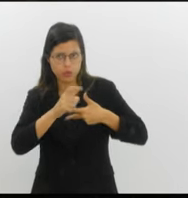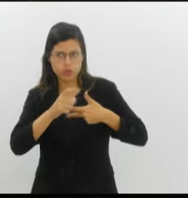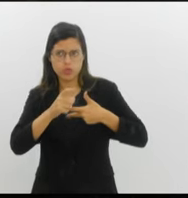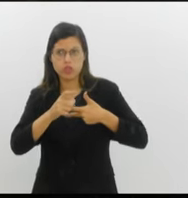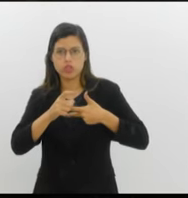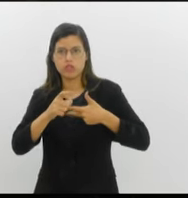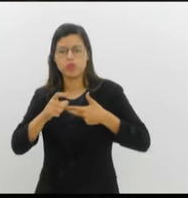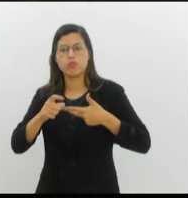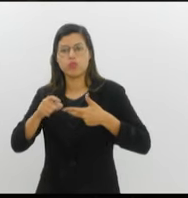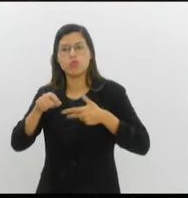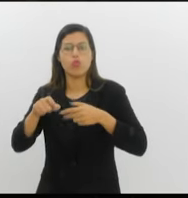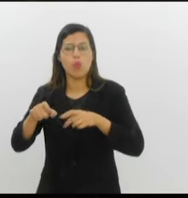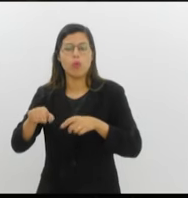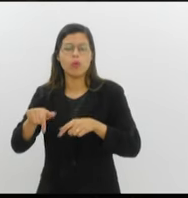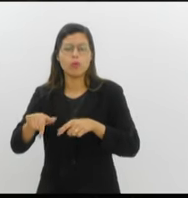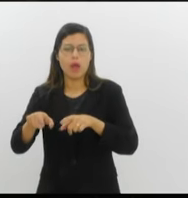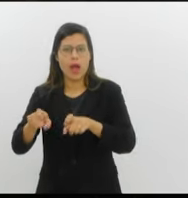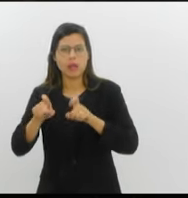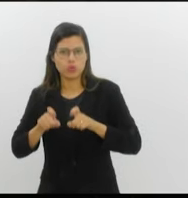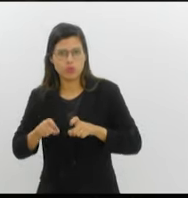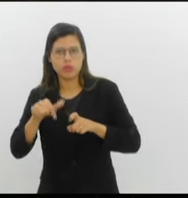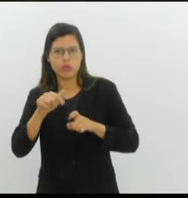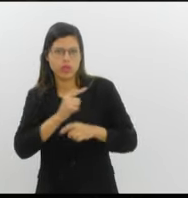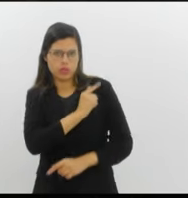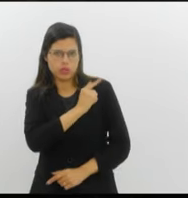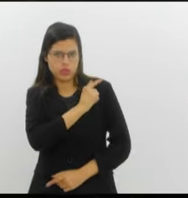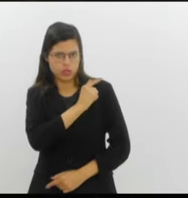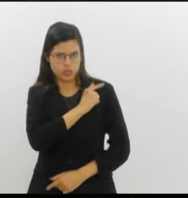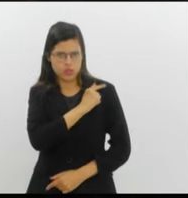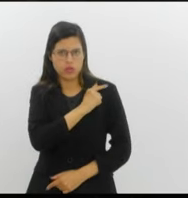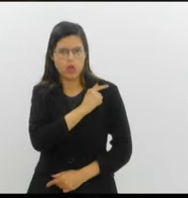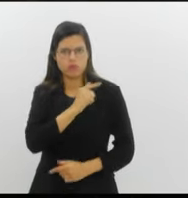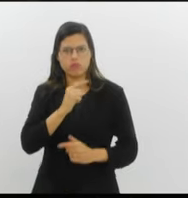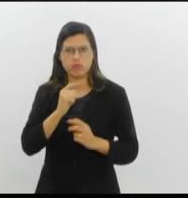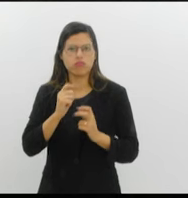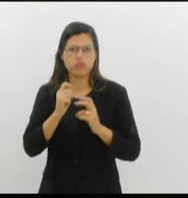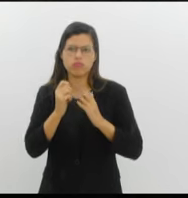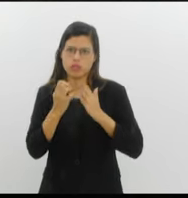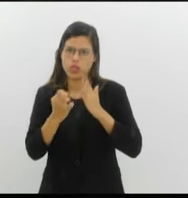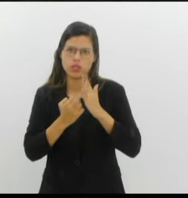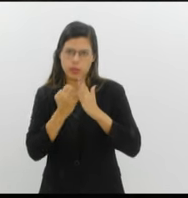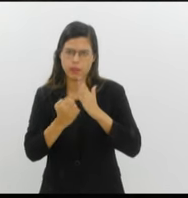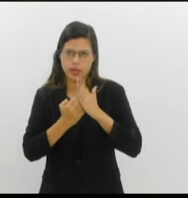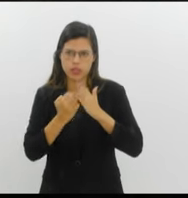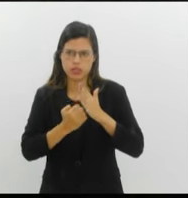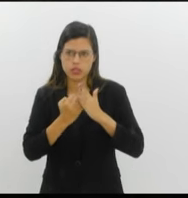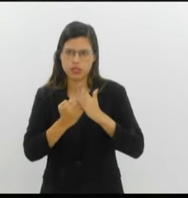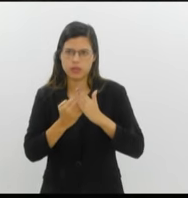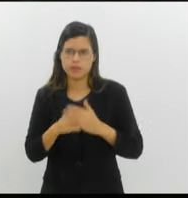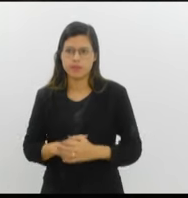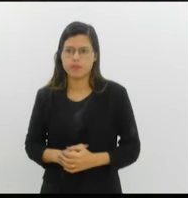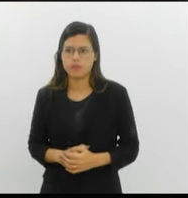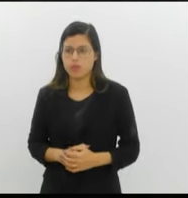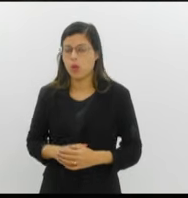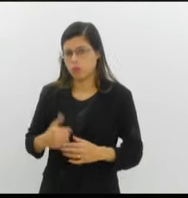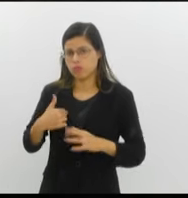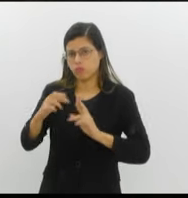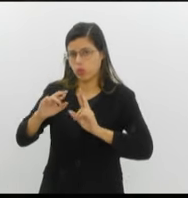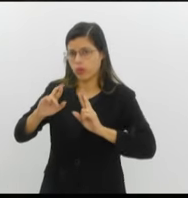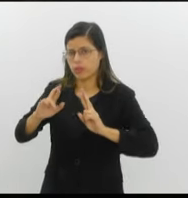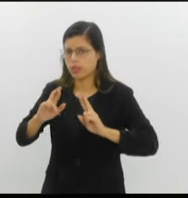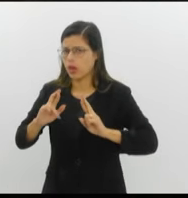a gestão dessa supervia. Eu daqui estou torcendo. Não pela questão